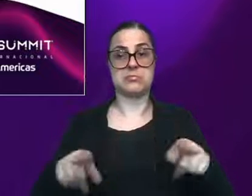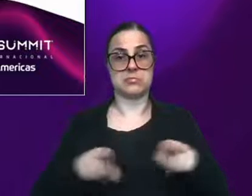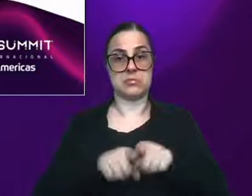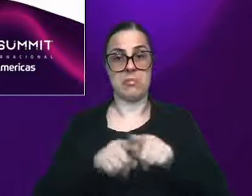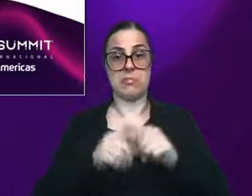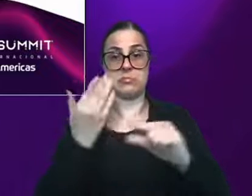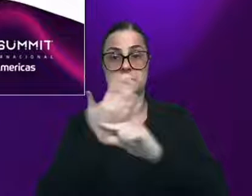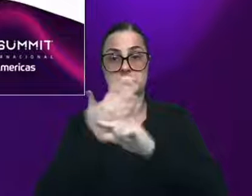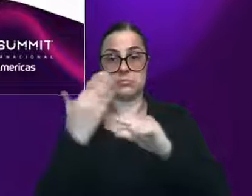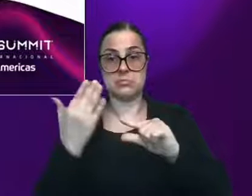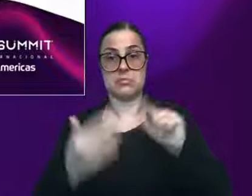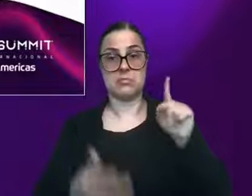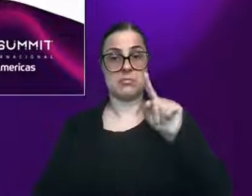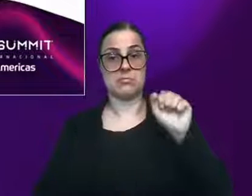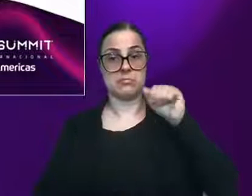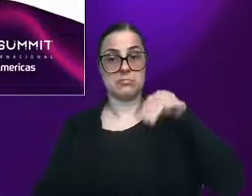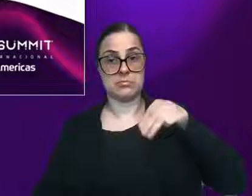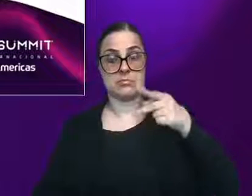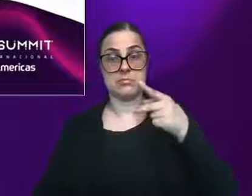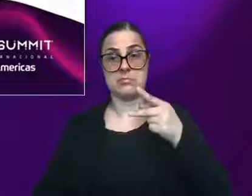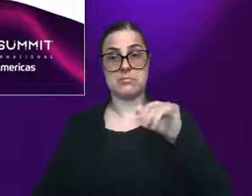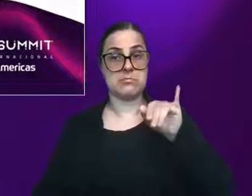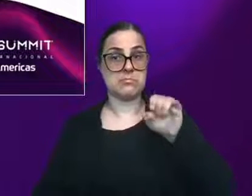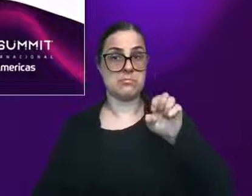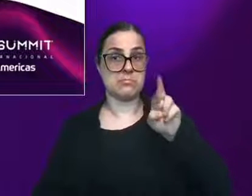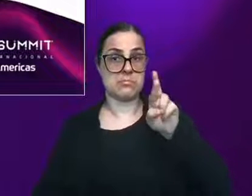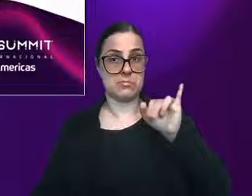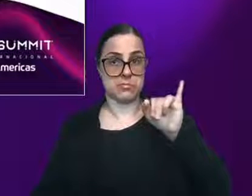o Harmon, fizeram essa revisão,